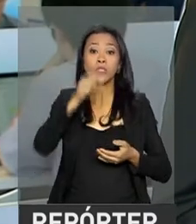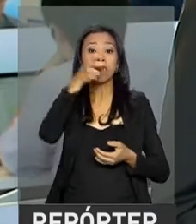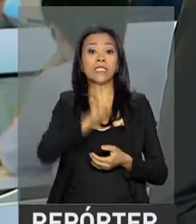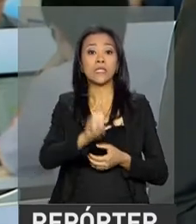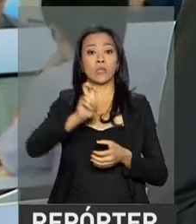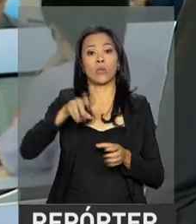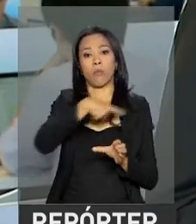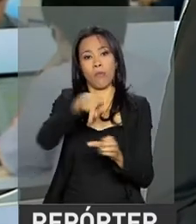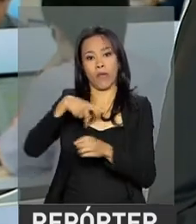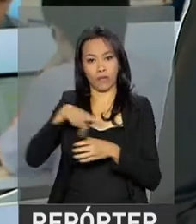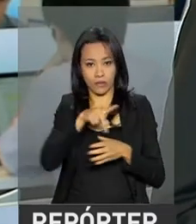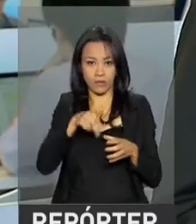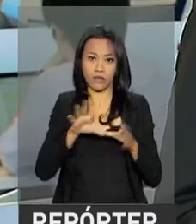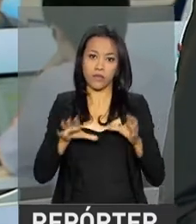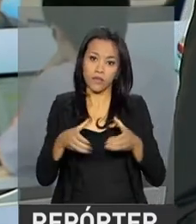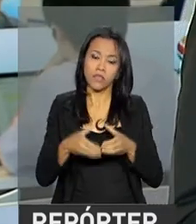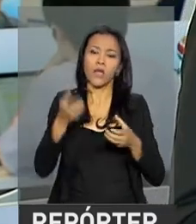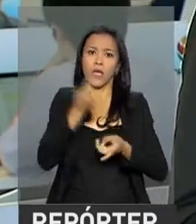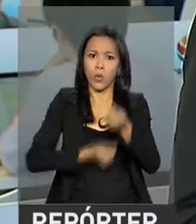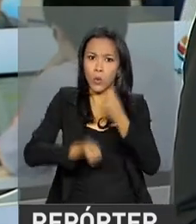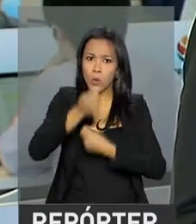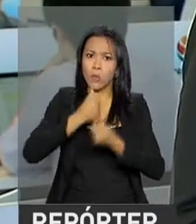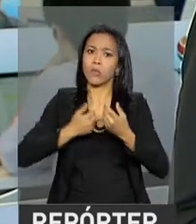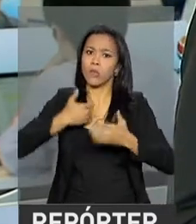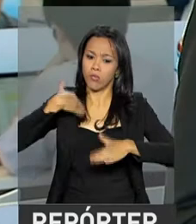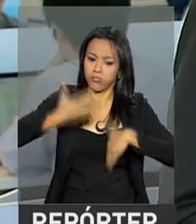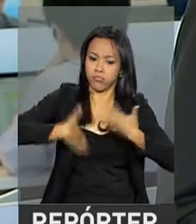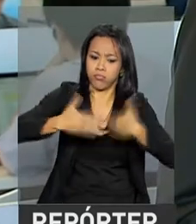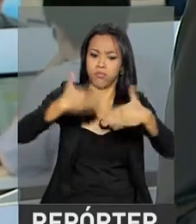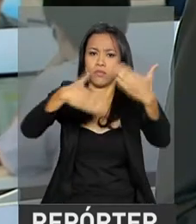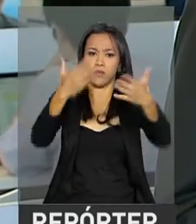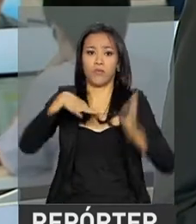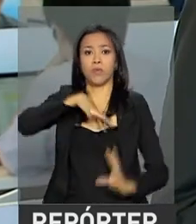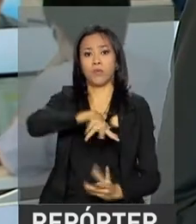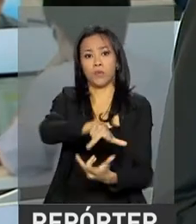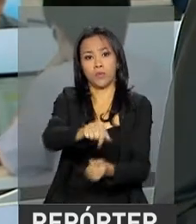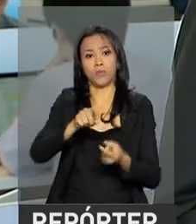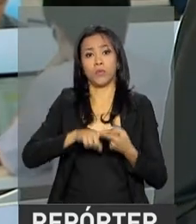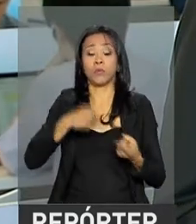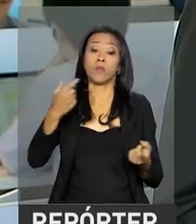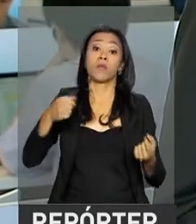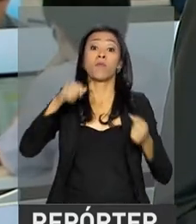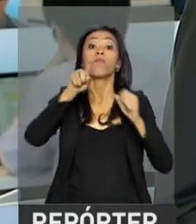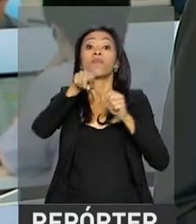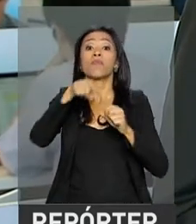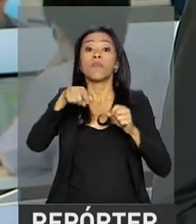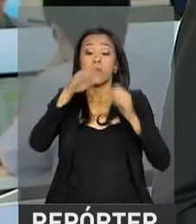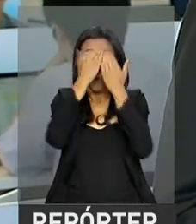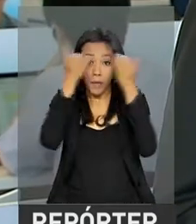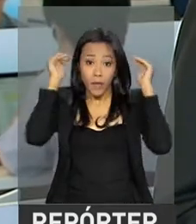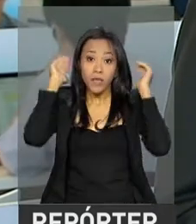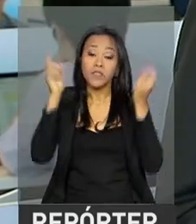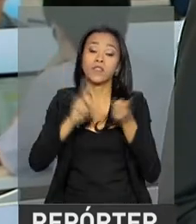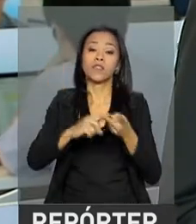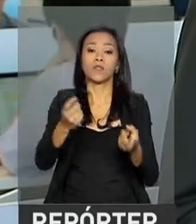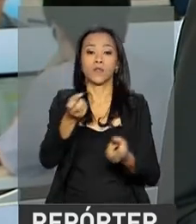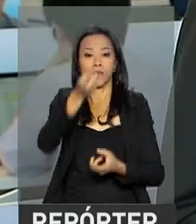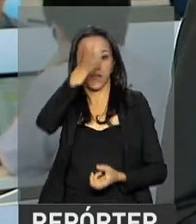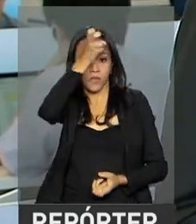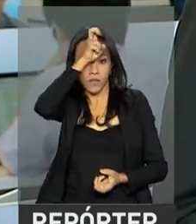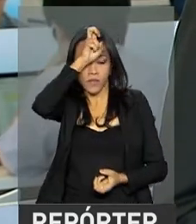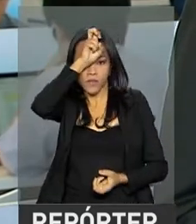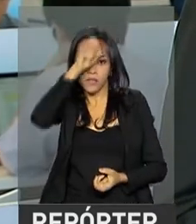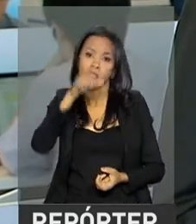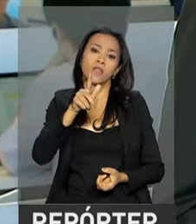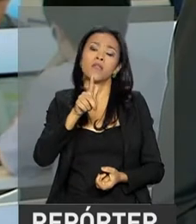as economias emergentes e em desenvolvimento. Foram eles México, da América Latina, Egito e Guiné, da